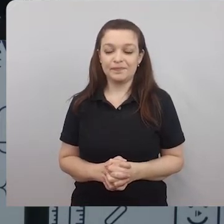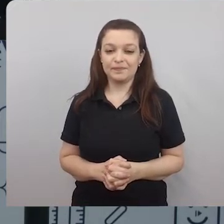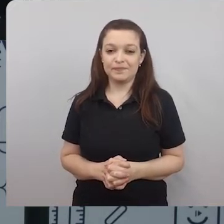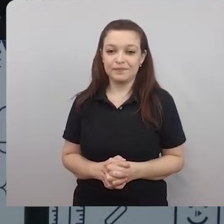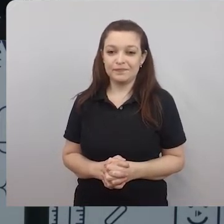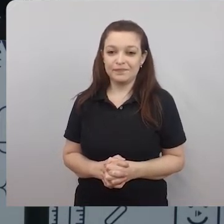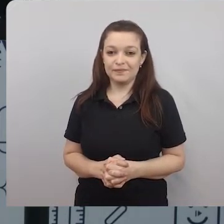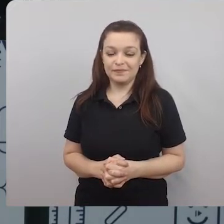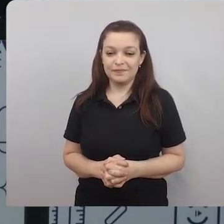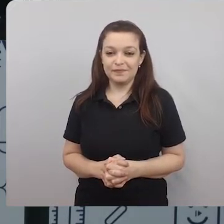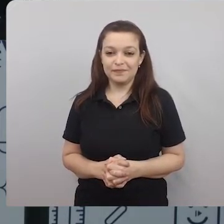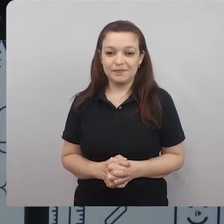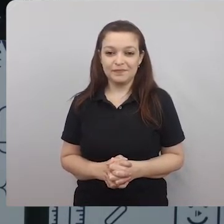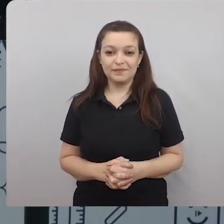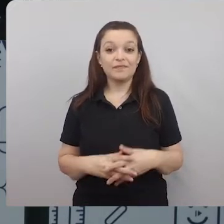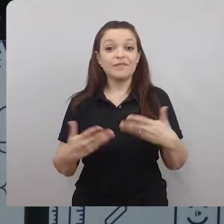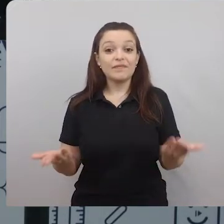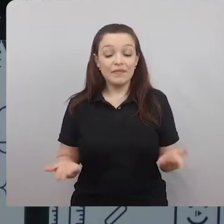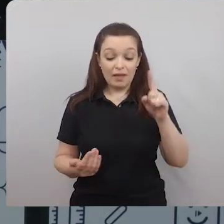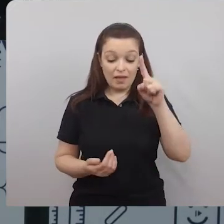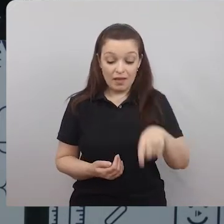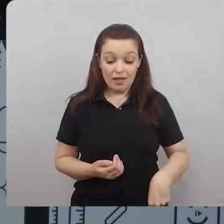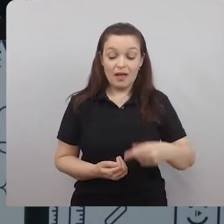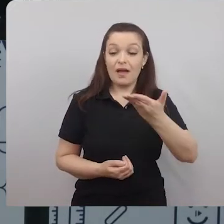São os